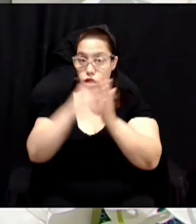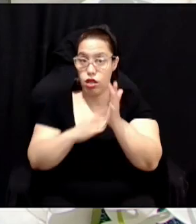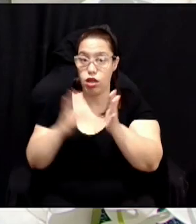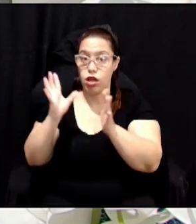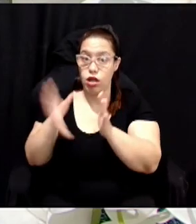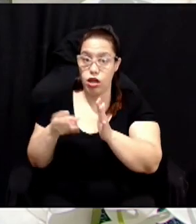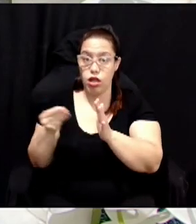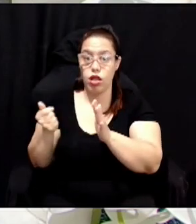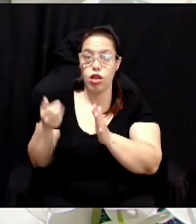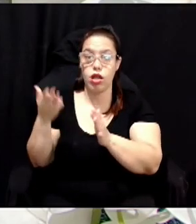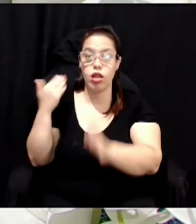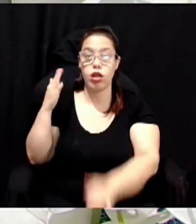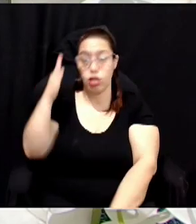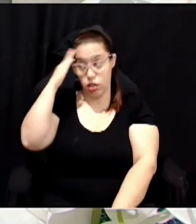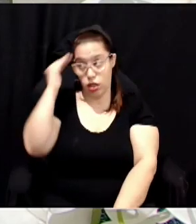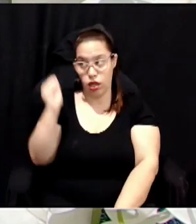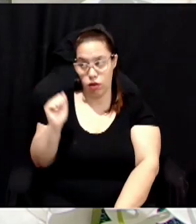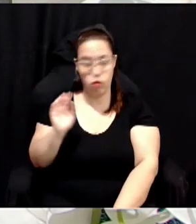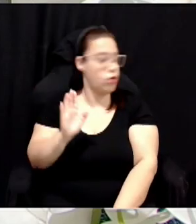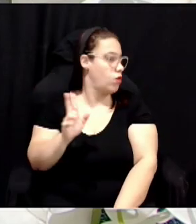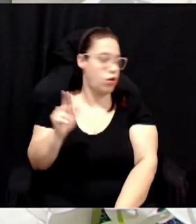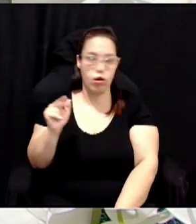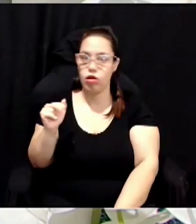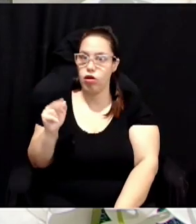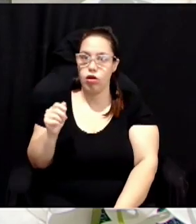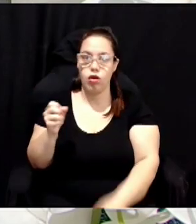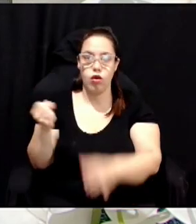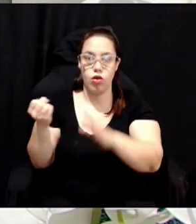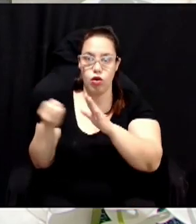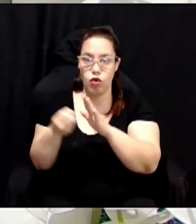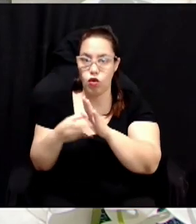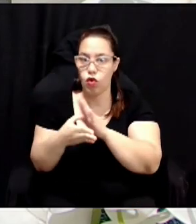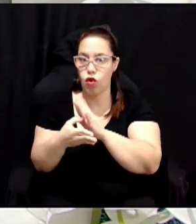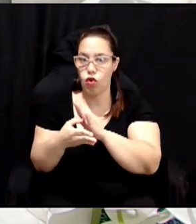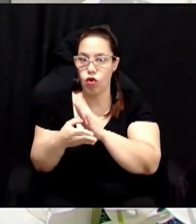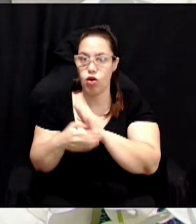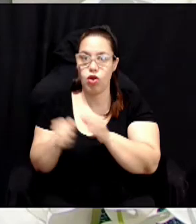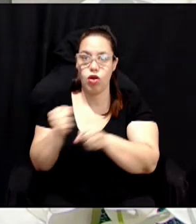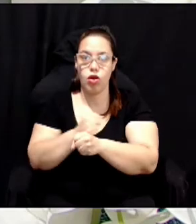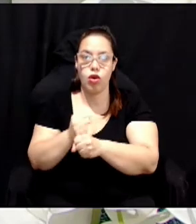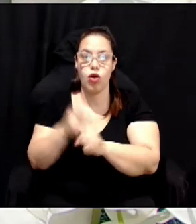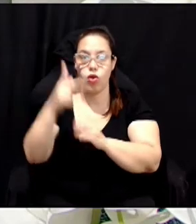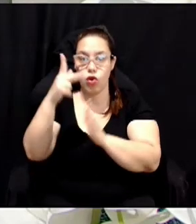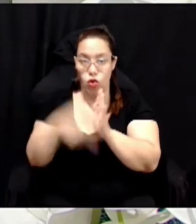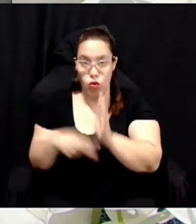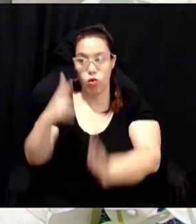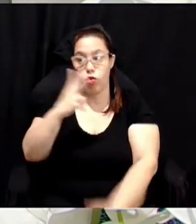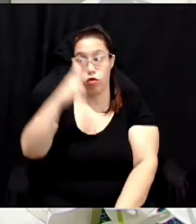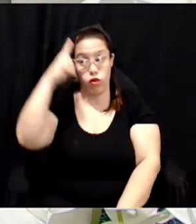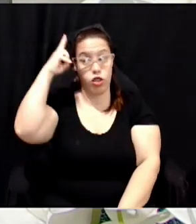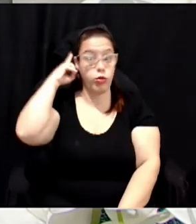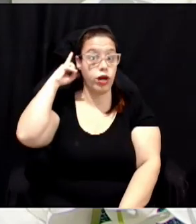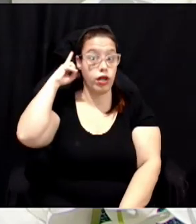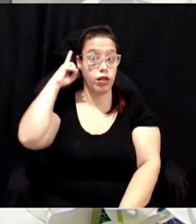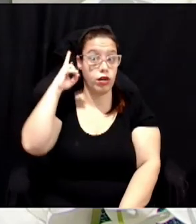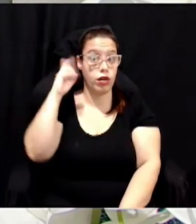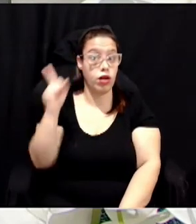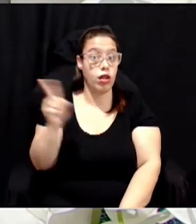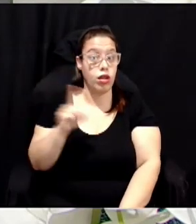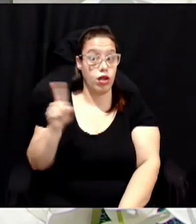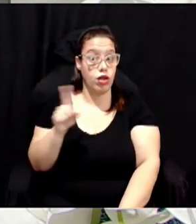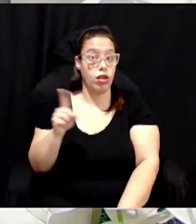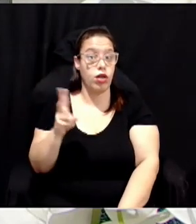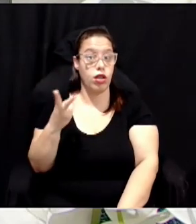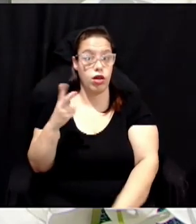alunos já sabem. Já sabem. Nós não queríamos colocar uma lista nova no ano do próprio vestibular, porque os alunos têm que ter 2 anos, pelo